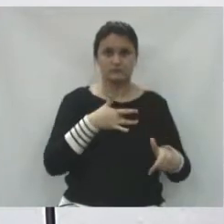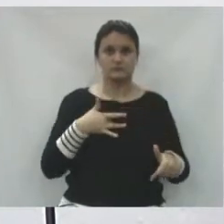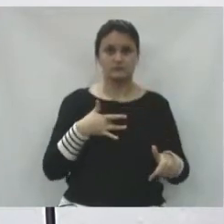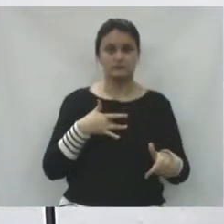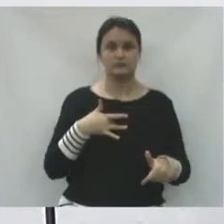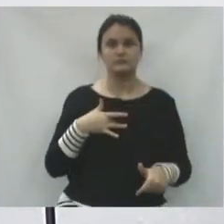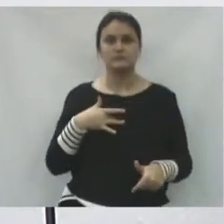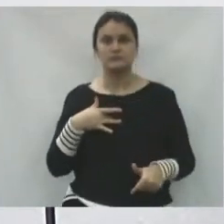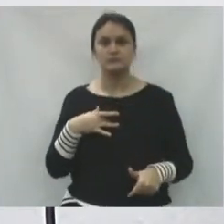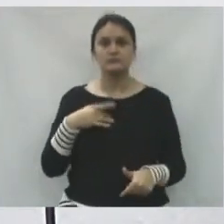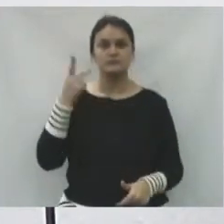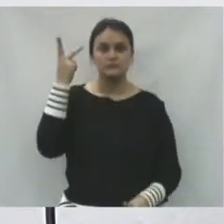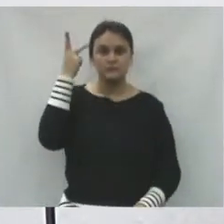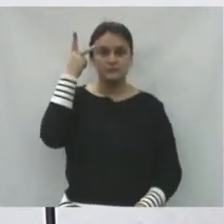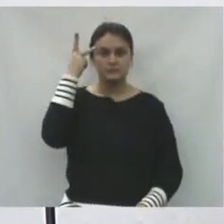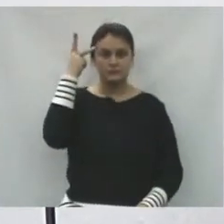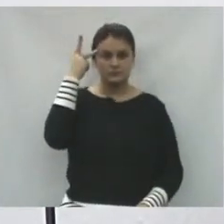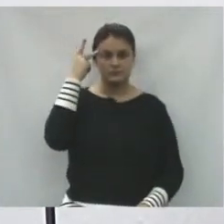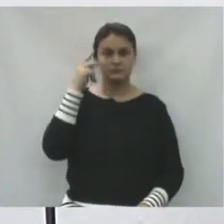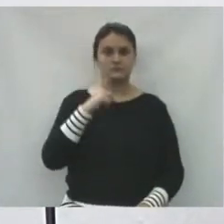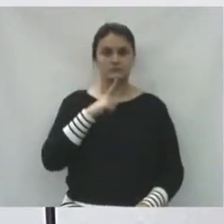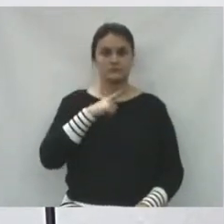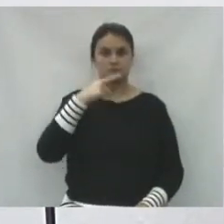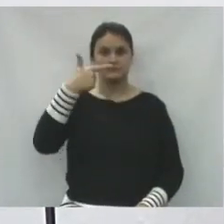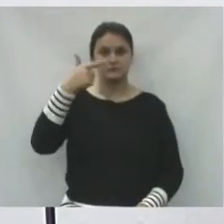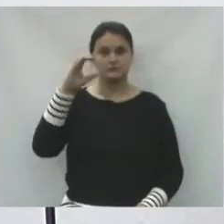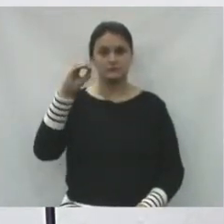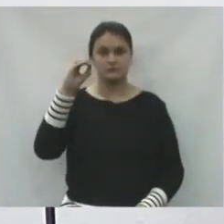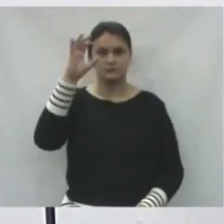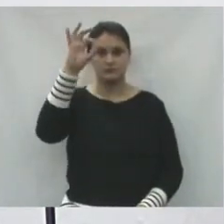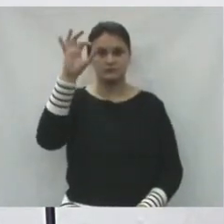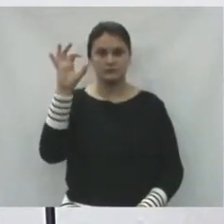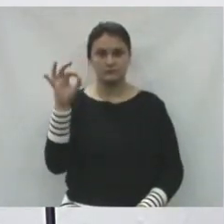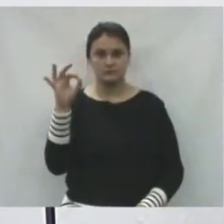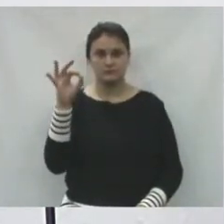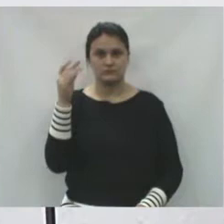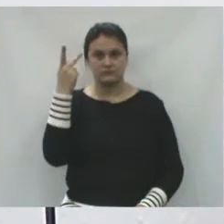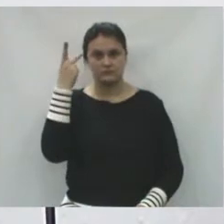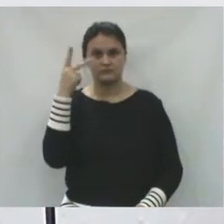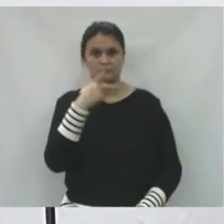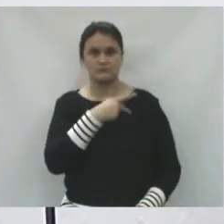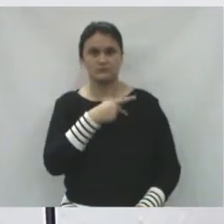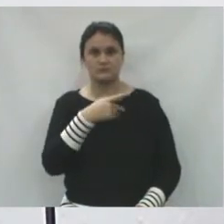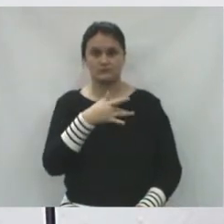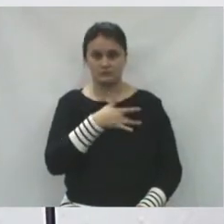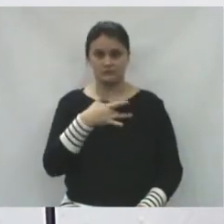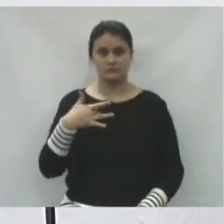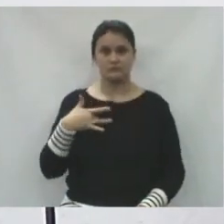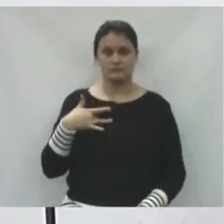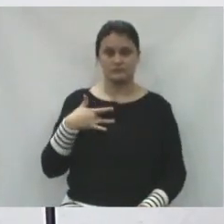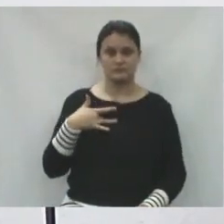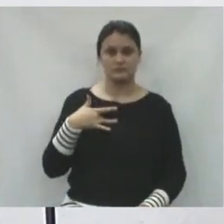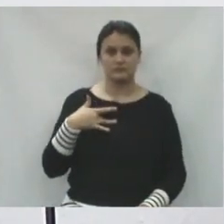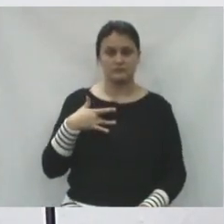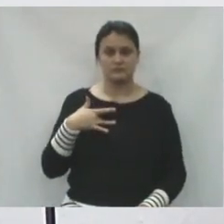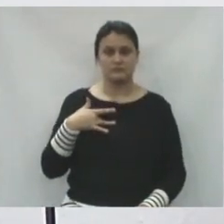saúde. Ou seja, São Paulo está destinando 20% para a saúde do